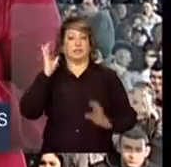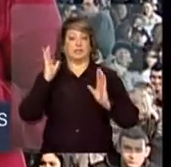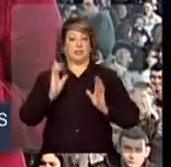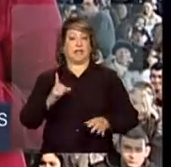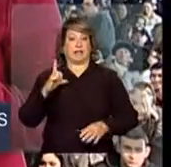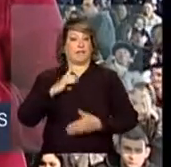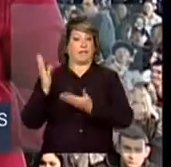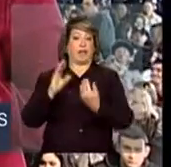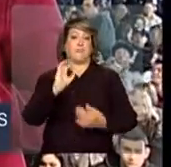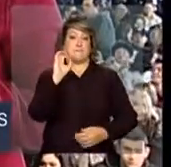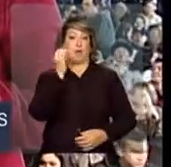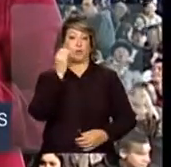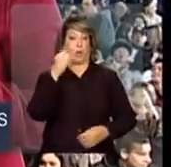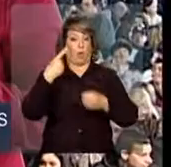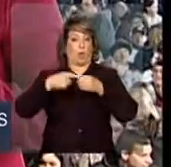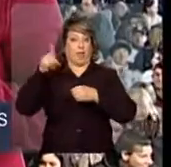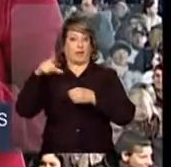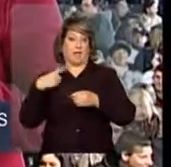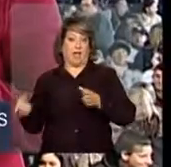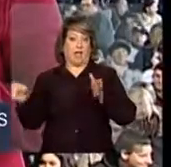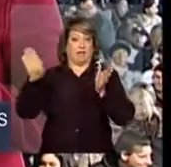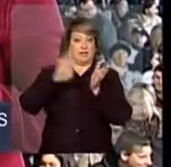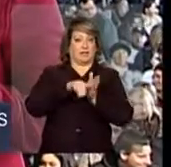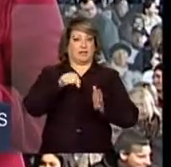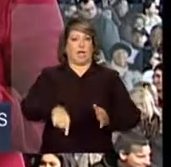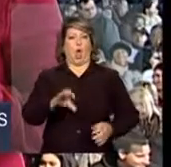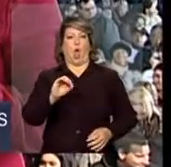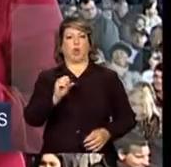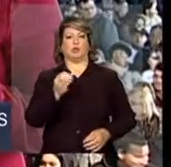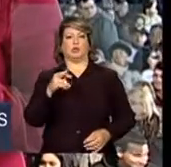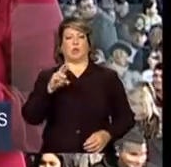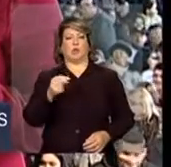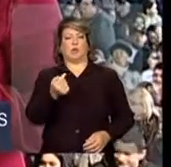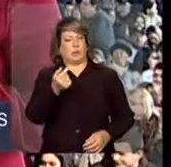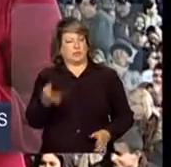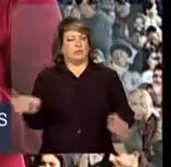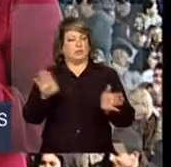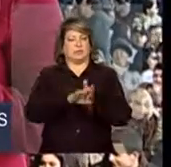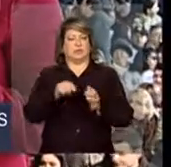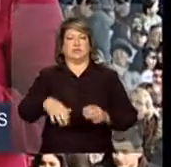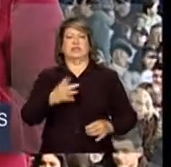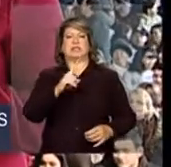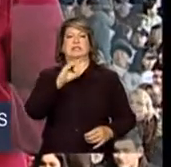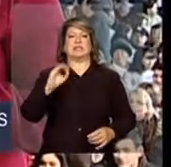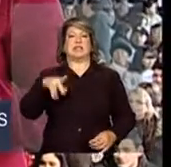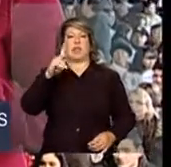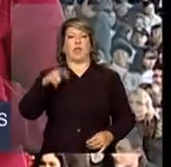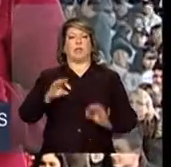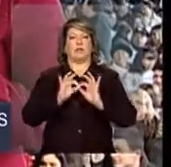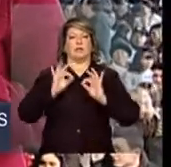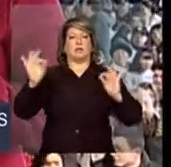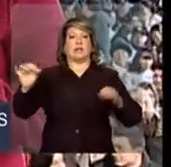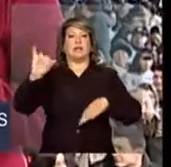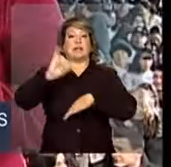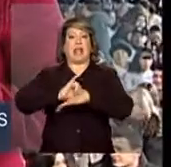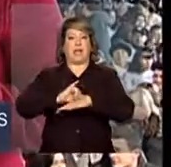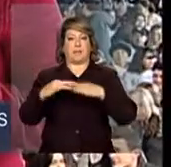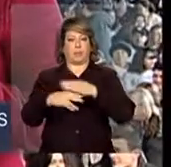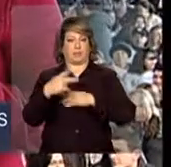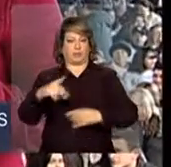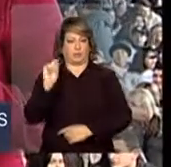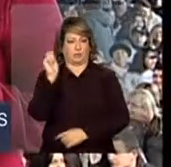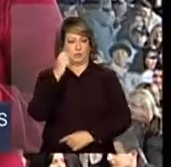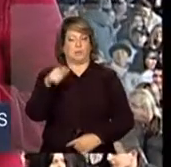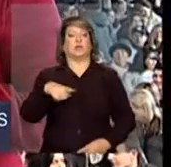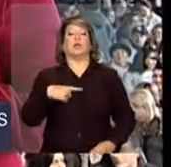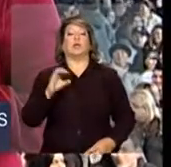de Porto Alegre para Osório, que fica no litoral norte do estado, a cerca de 100 quilômetros da capital gaúcha. Mais cedo,